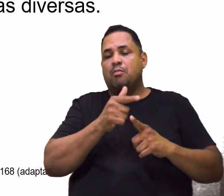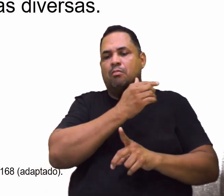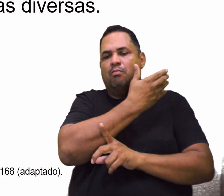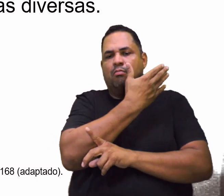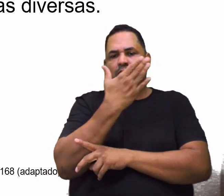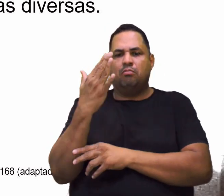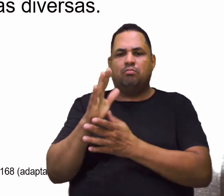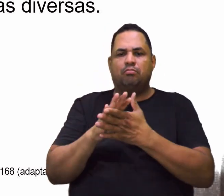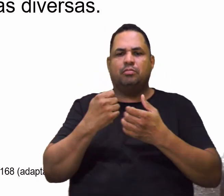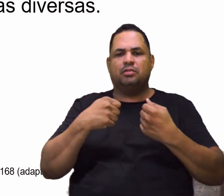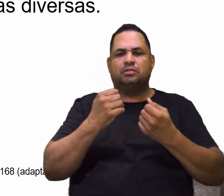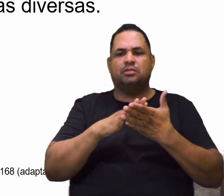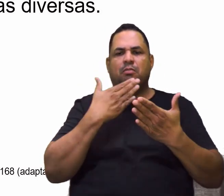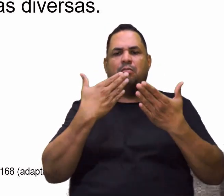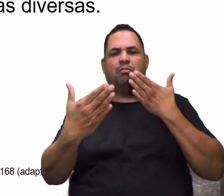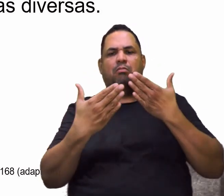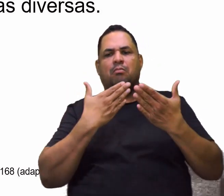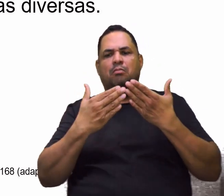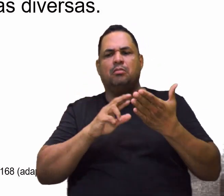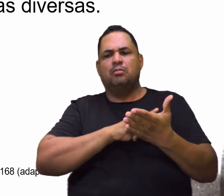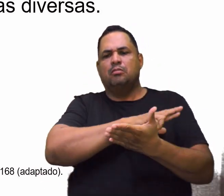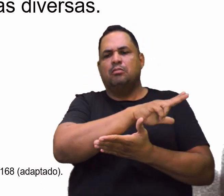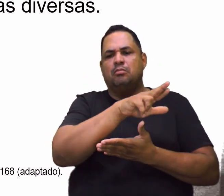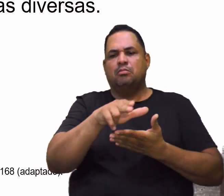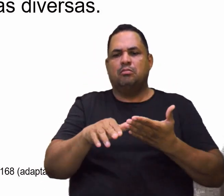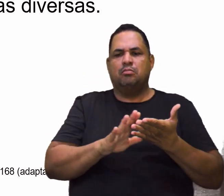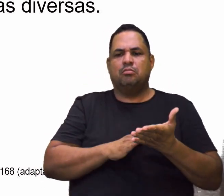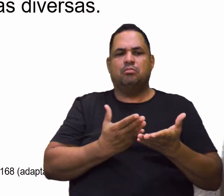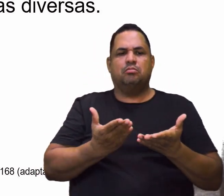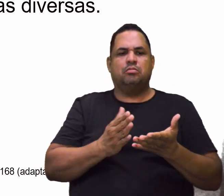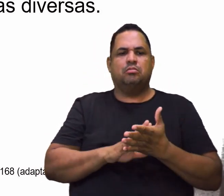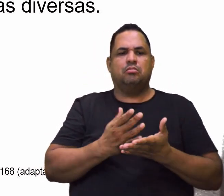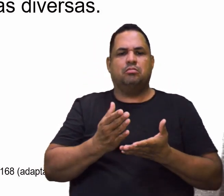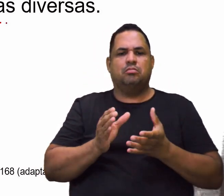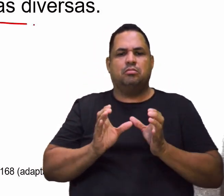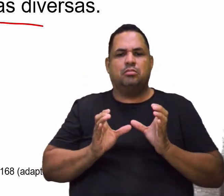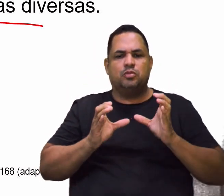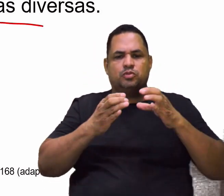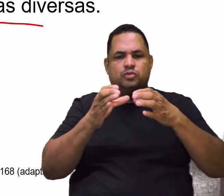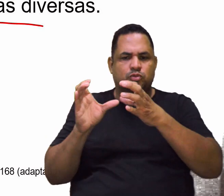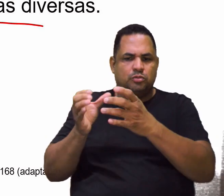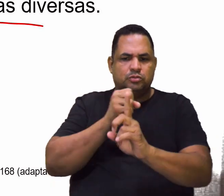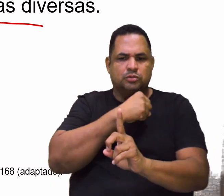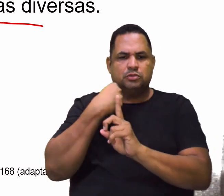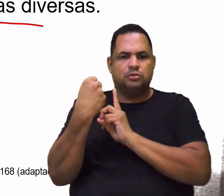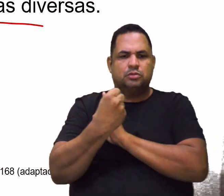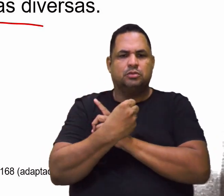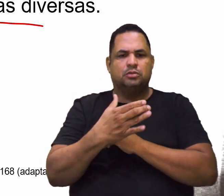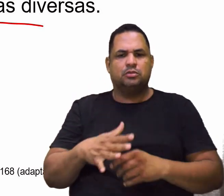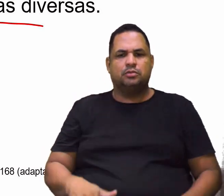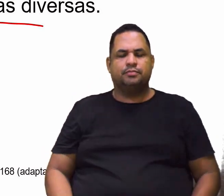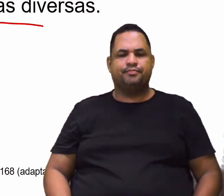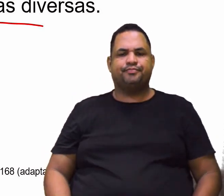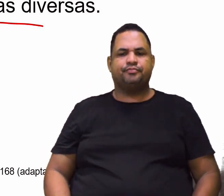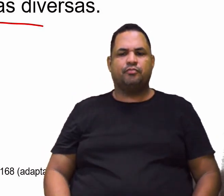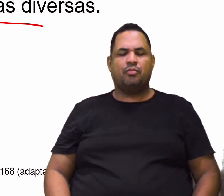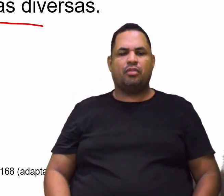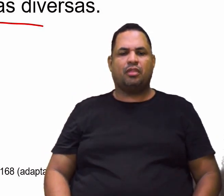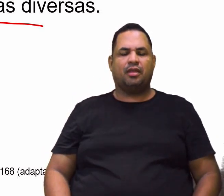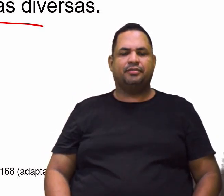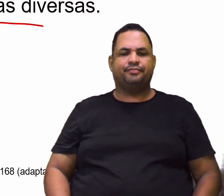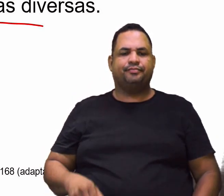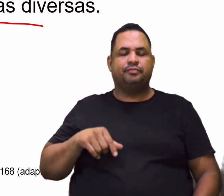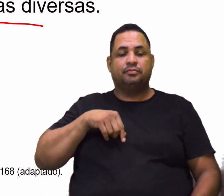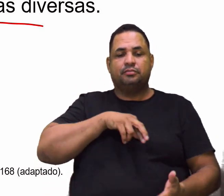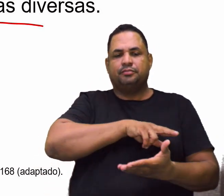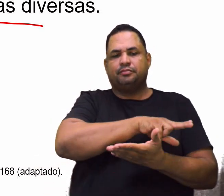exigem diálogo multidisciplinar, que inclui ponderações de profissionais de áreas diversas. Então, são vários